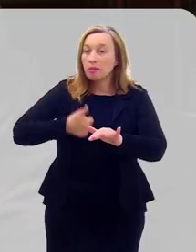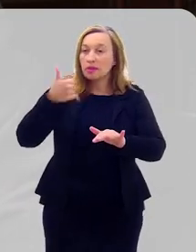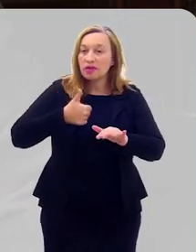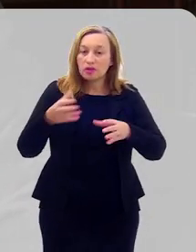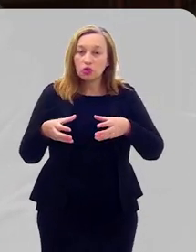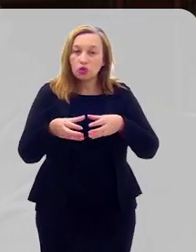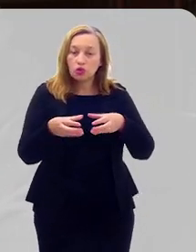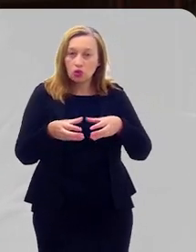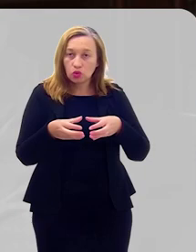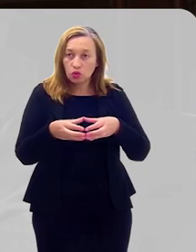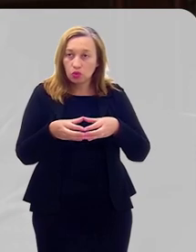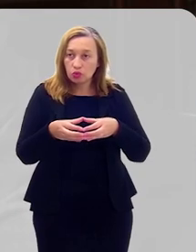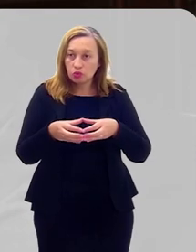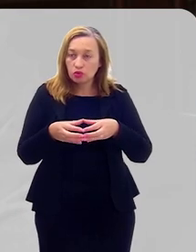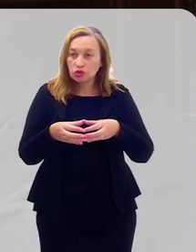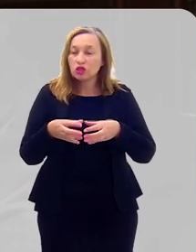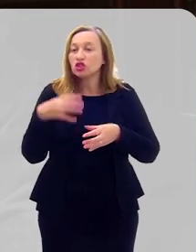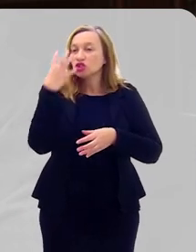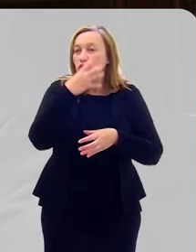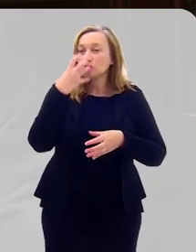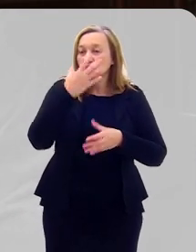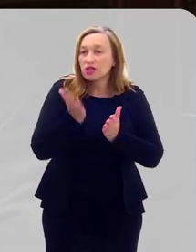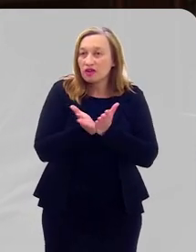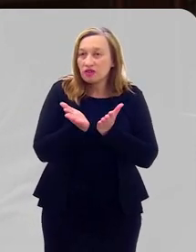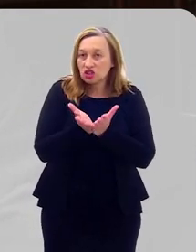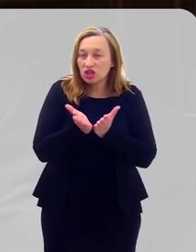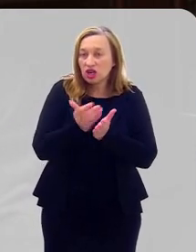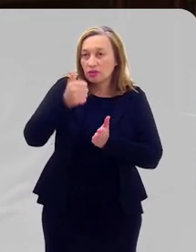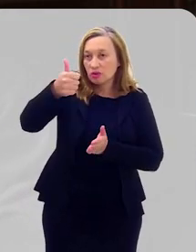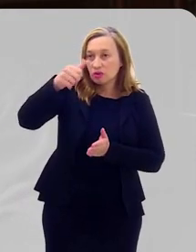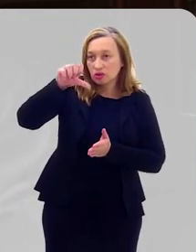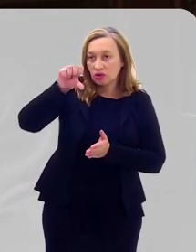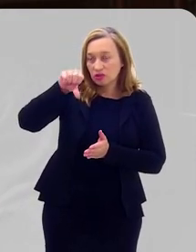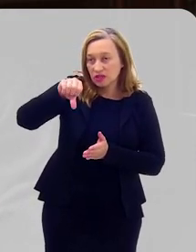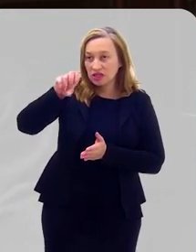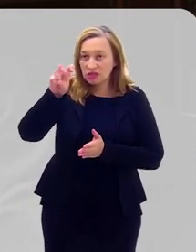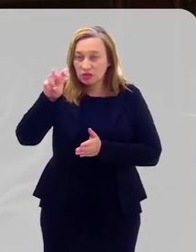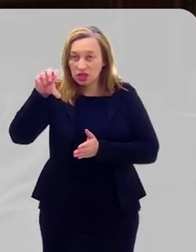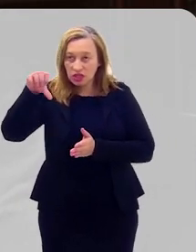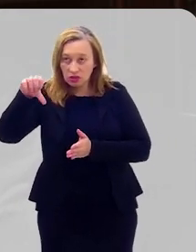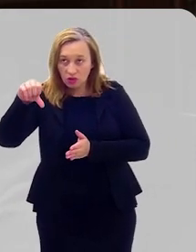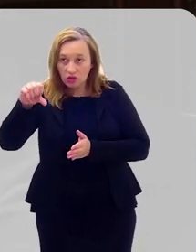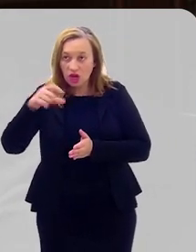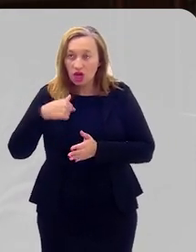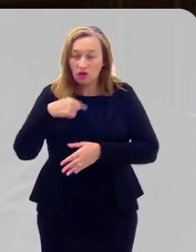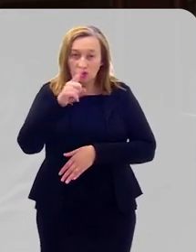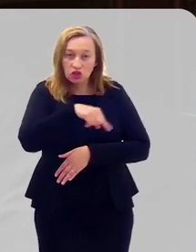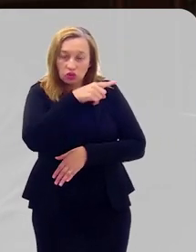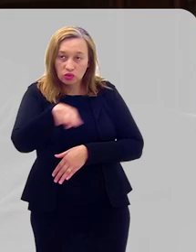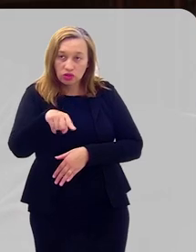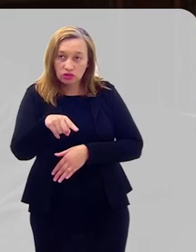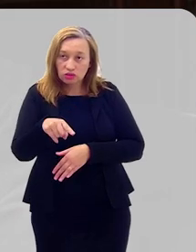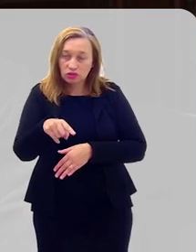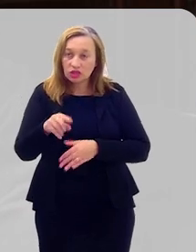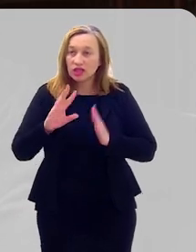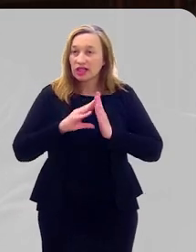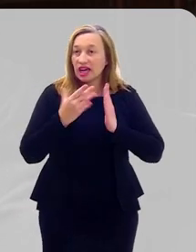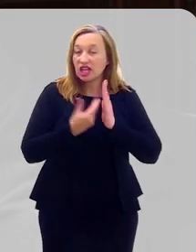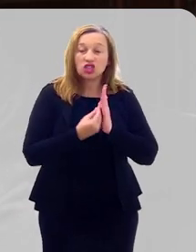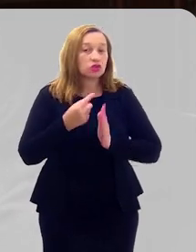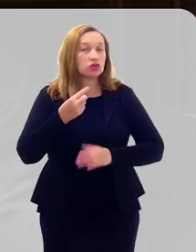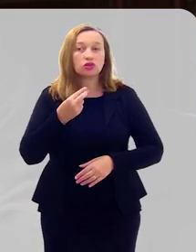primeira banda aqui evangélica no Brasil em 1979. Eu fui excluído da igreja por causa disso. Porque não podia botar naquela